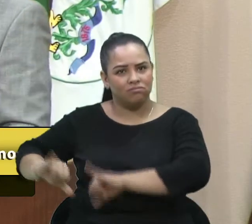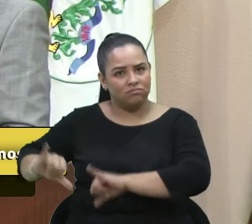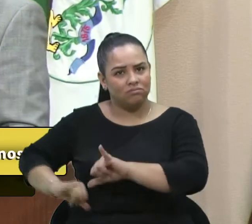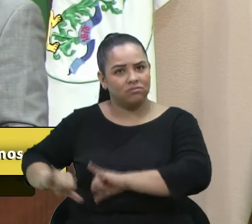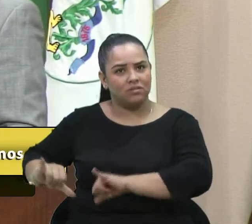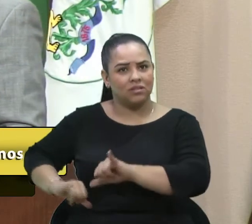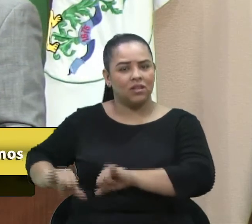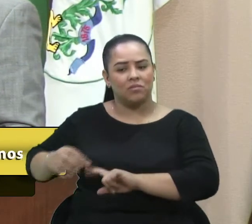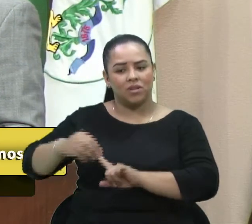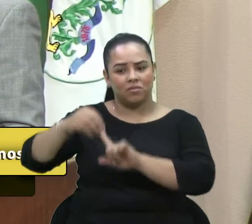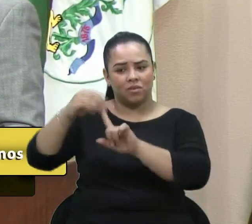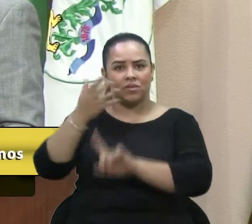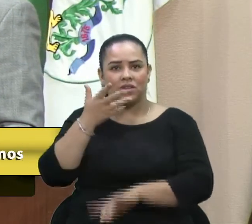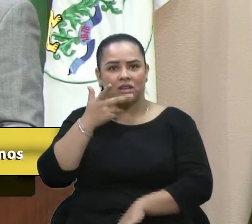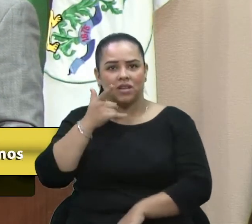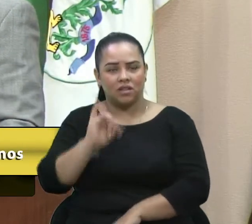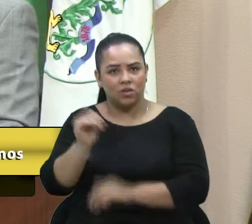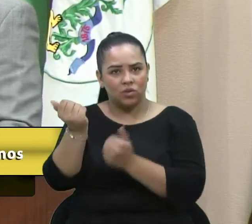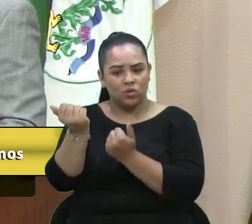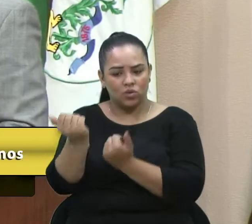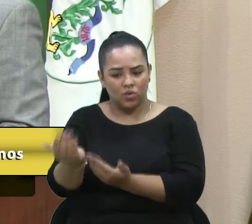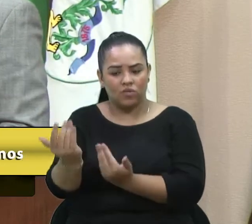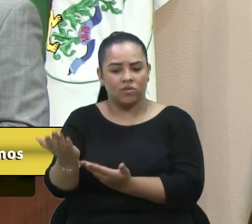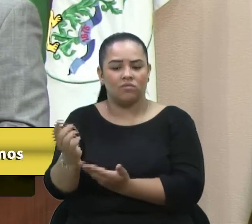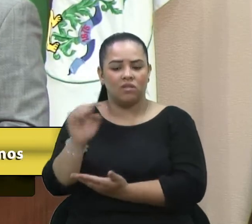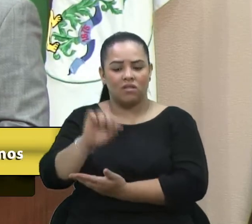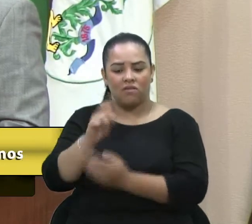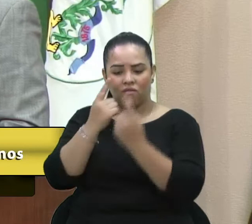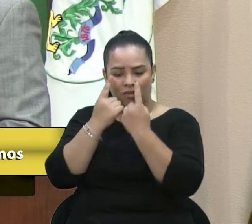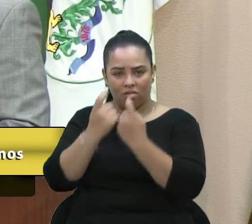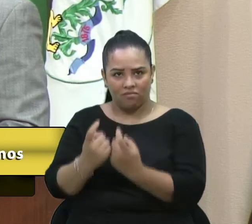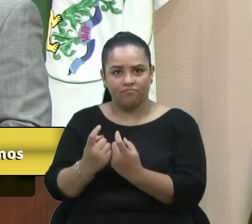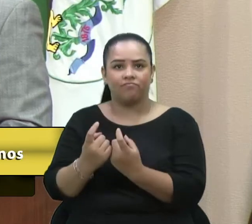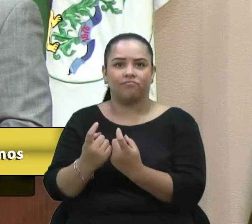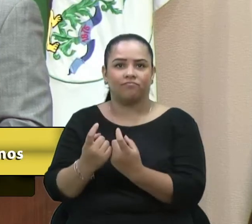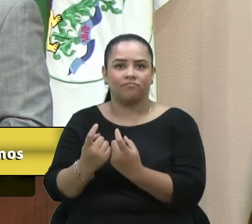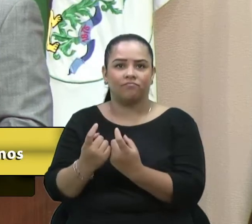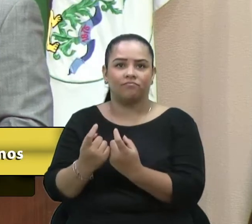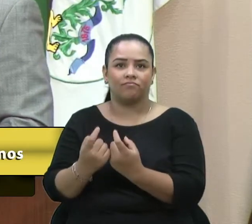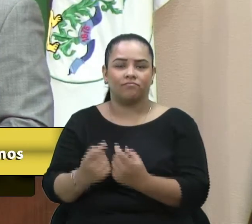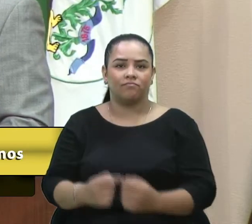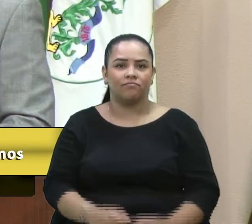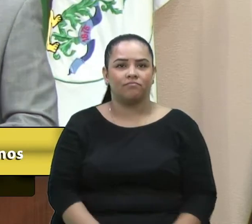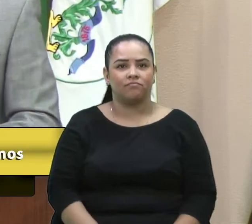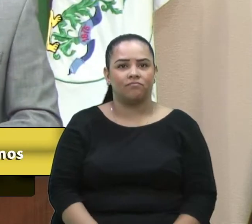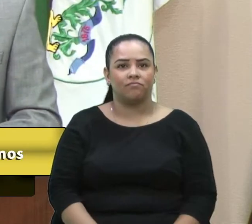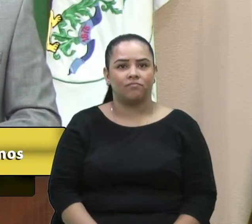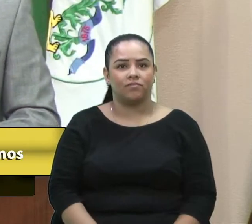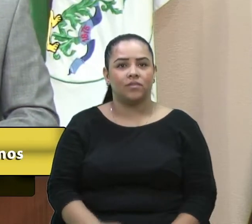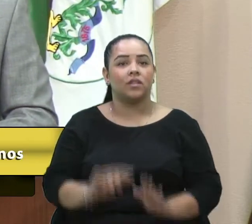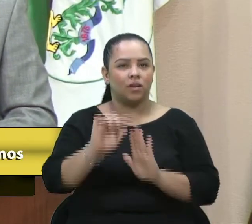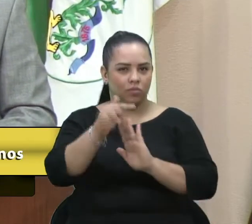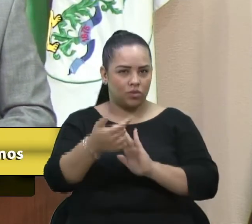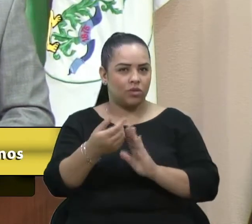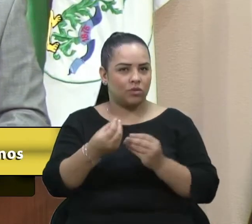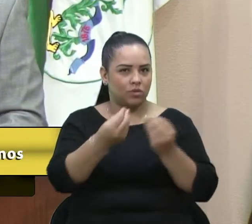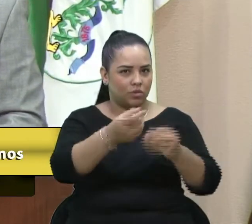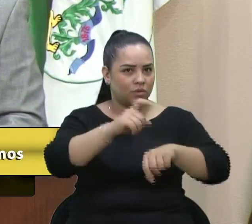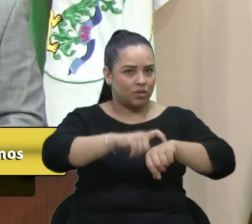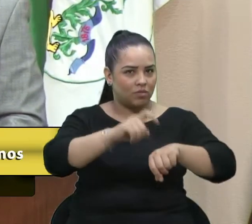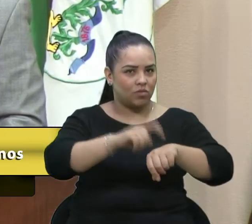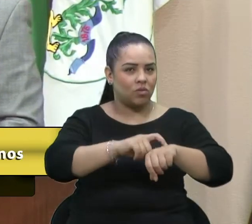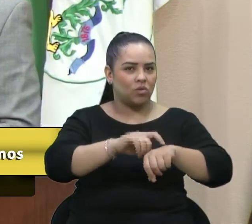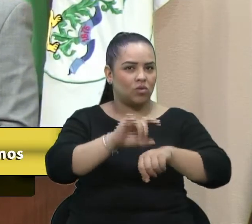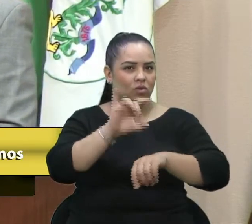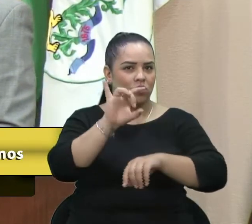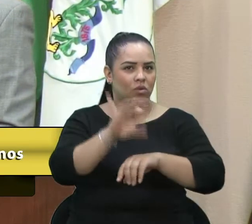principalmente as nossas crianças e adolescentes, com esses abusos. E já, daqui a pouco eu já lhe cedo a parte, só para que